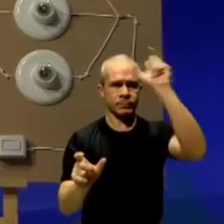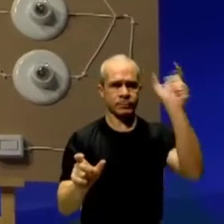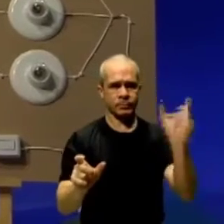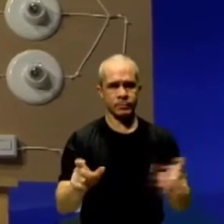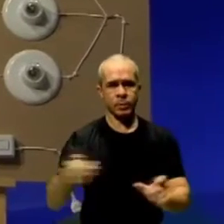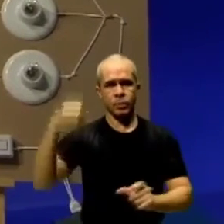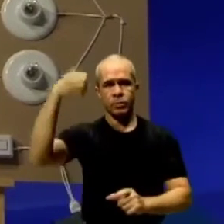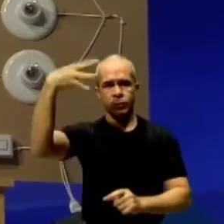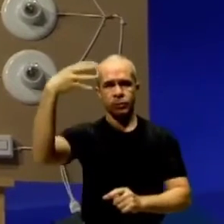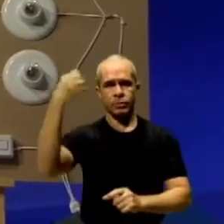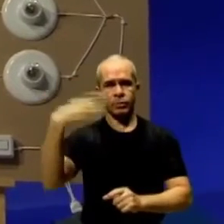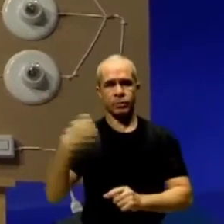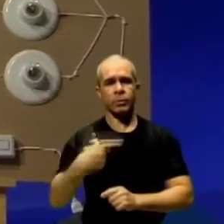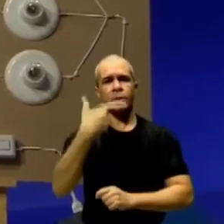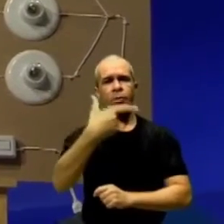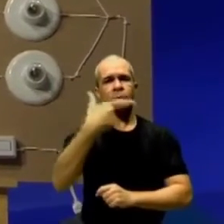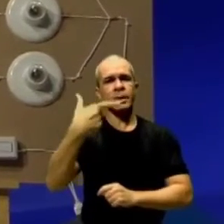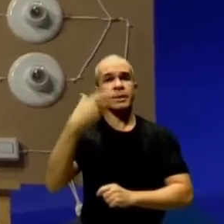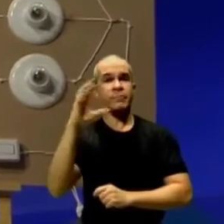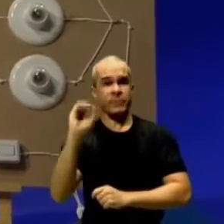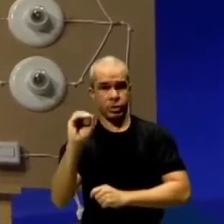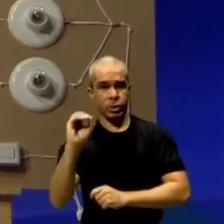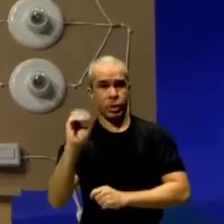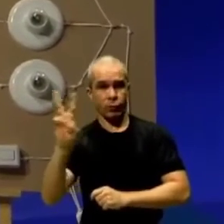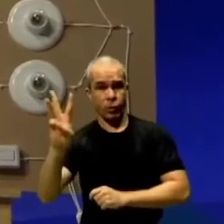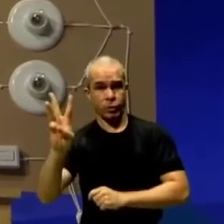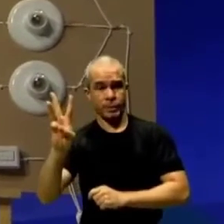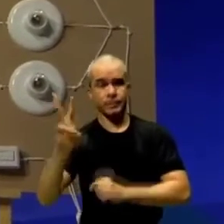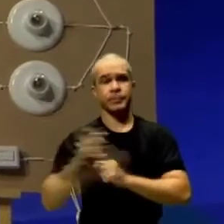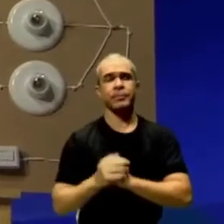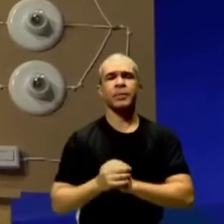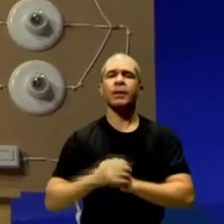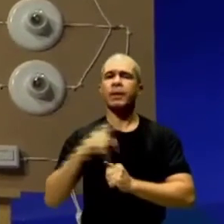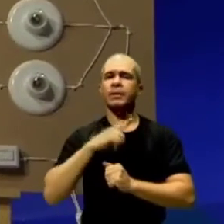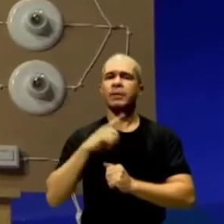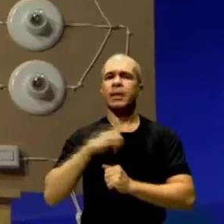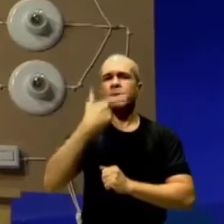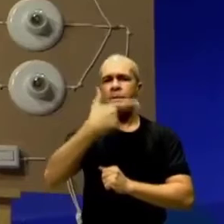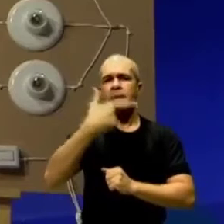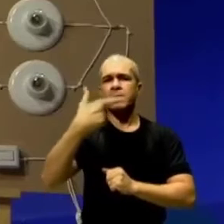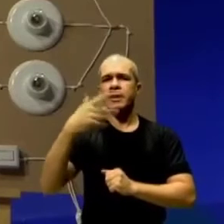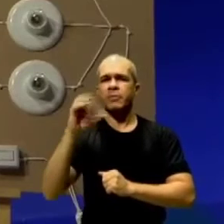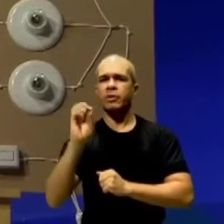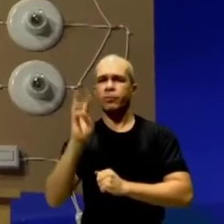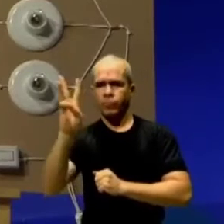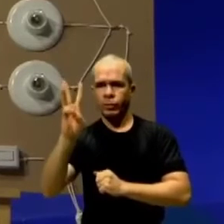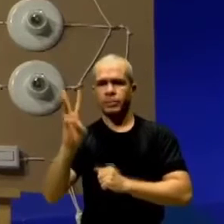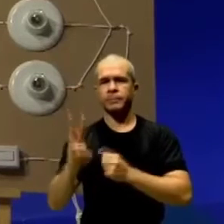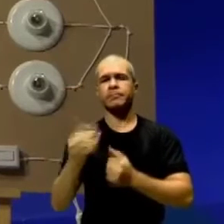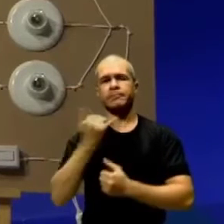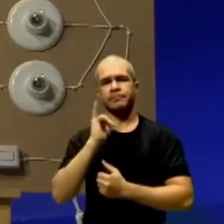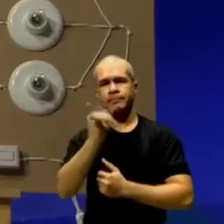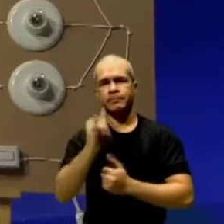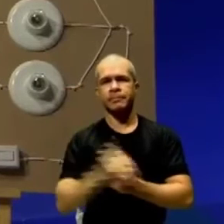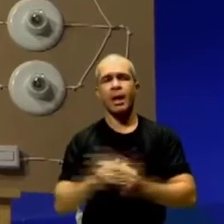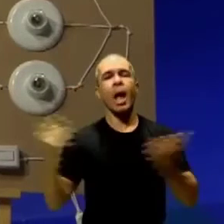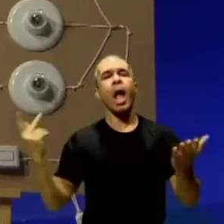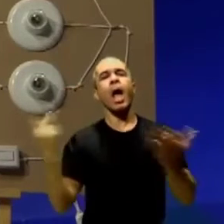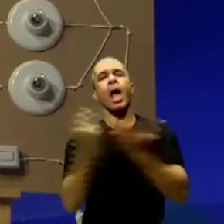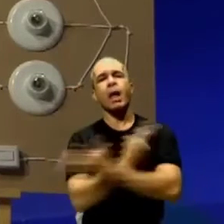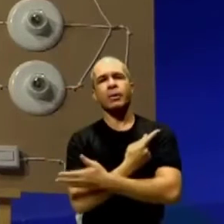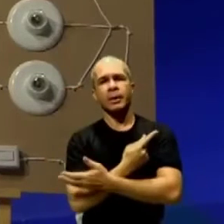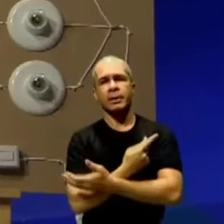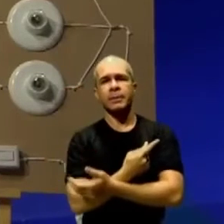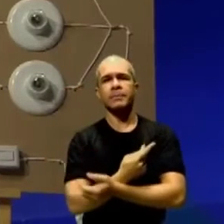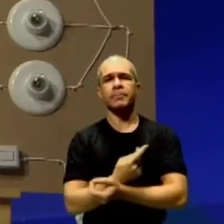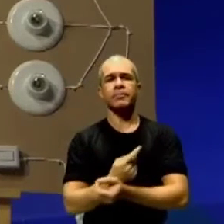a uma tomada de 220 volts. Ocorre alguma oscilação, mas em média é nessa faixa de 220 volts. E aí o que acontece aqui, olha,